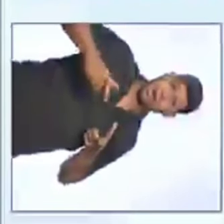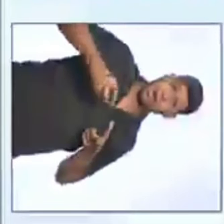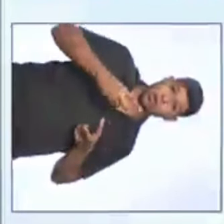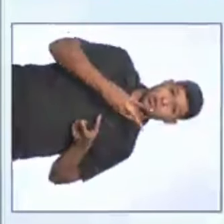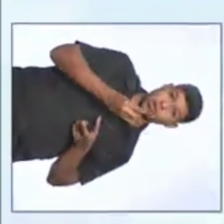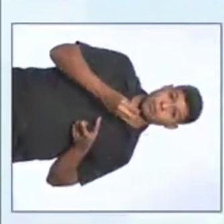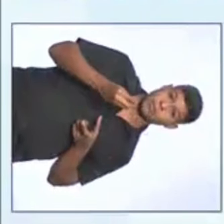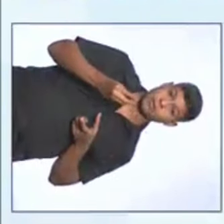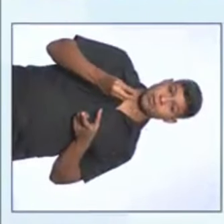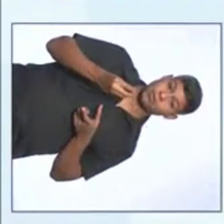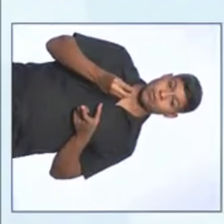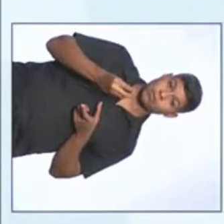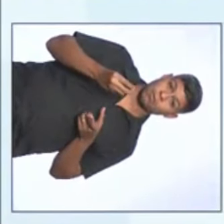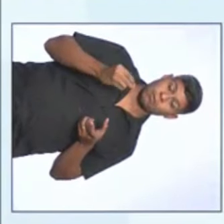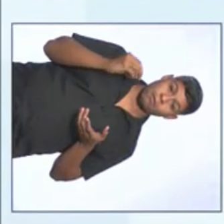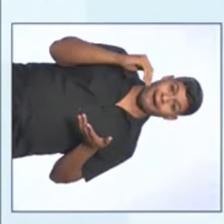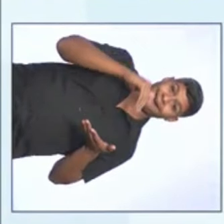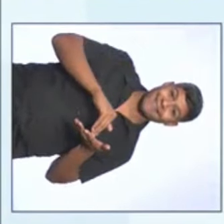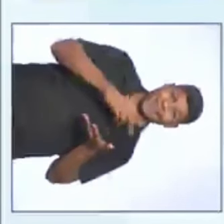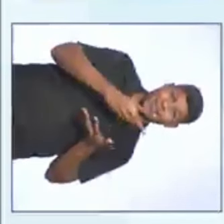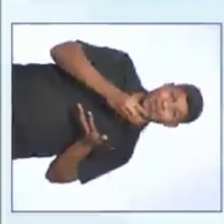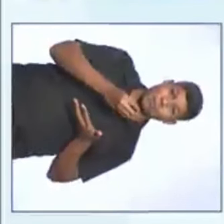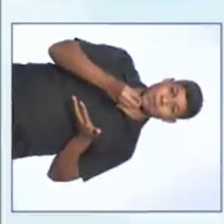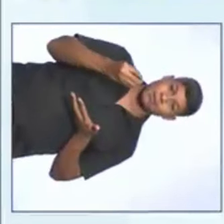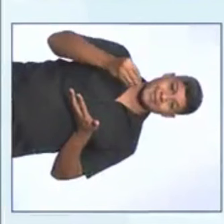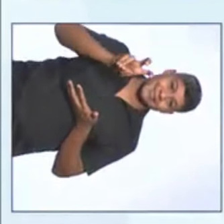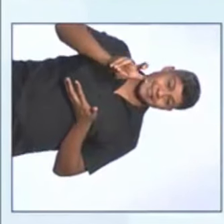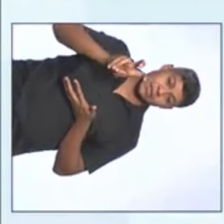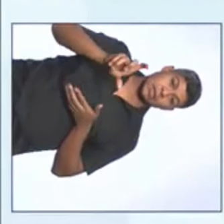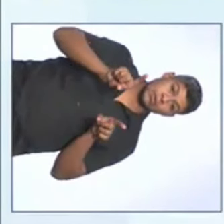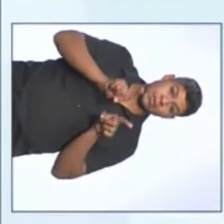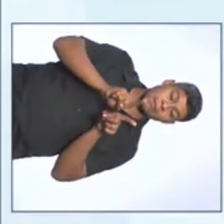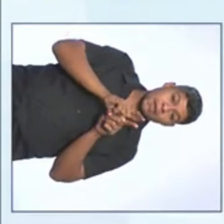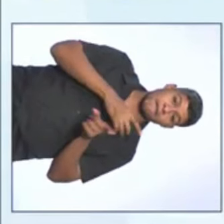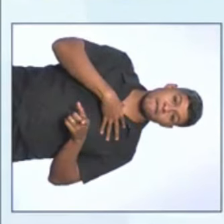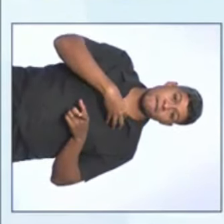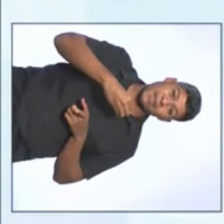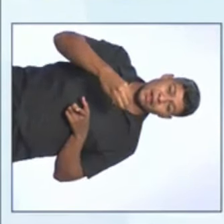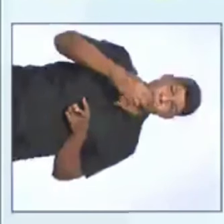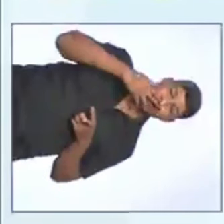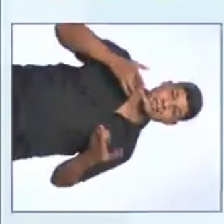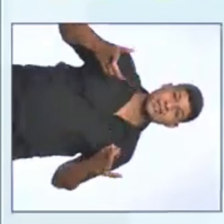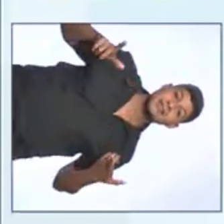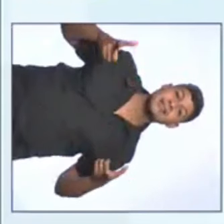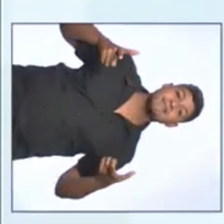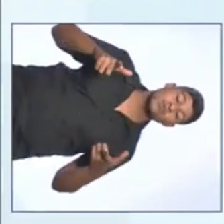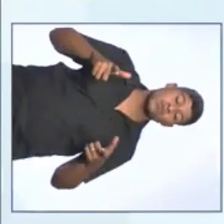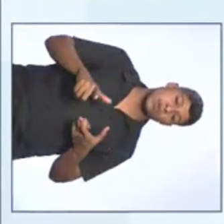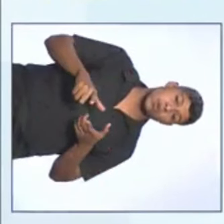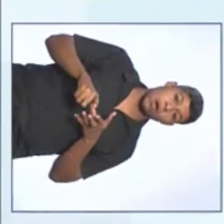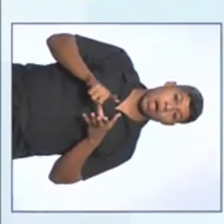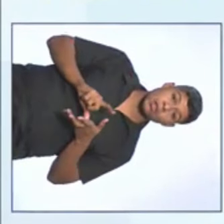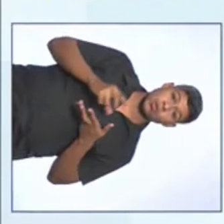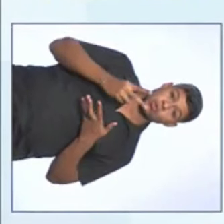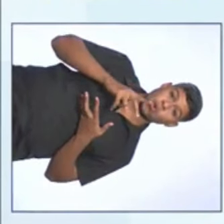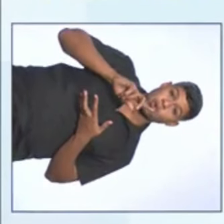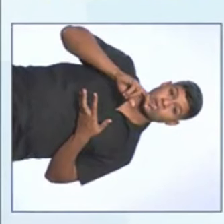2005, mas que ao mesmo tempo a quantidade de filhos por mulher diminuiu. Então, antes a gente tinha aí 2